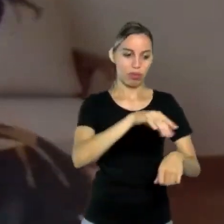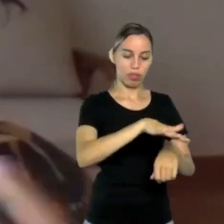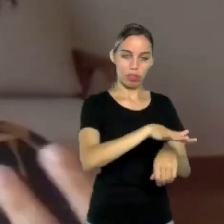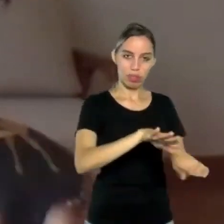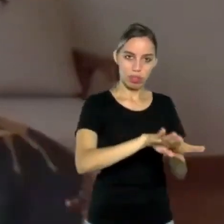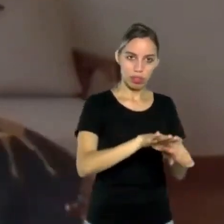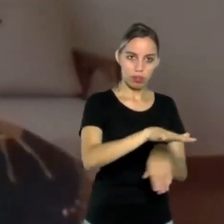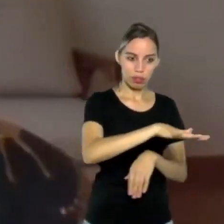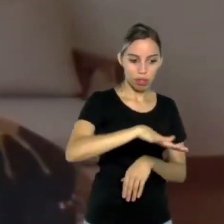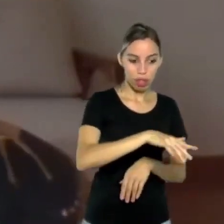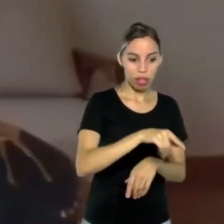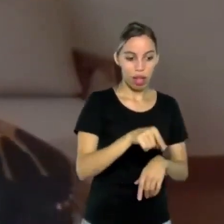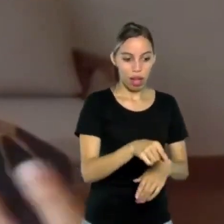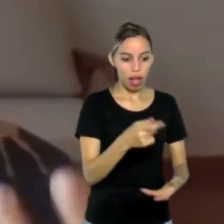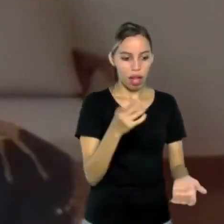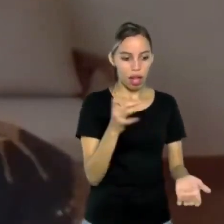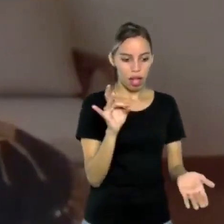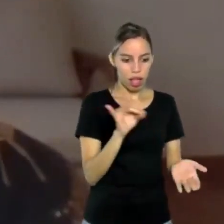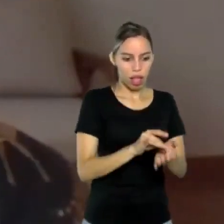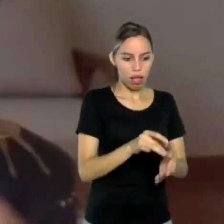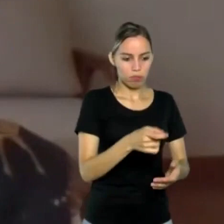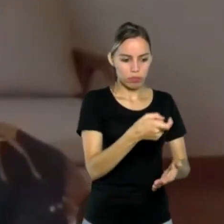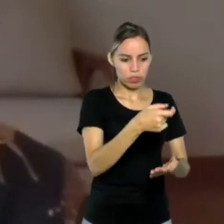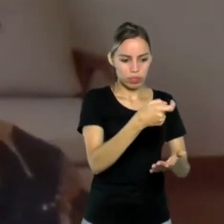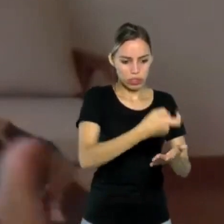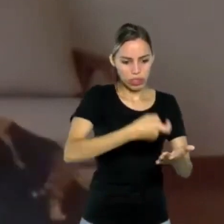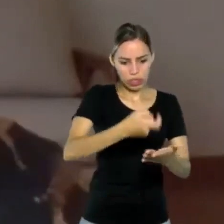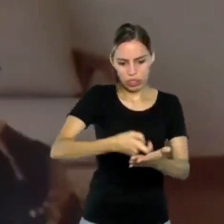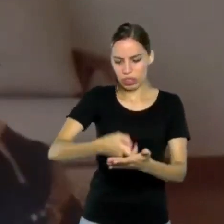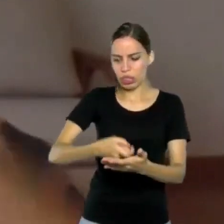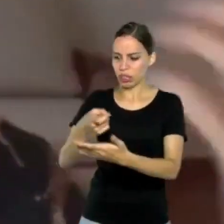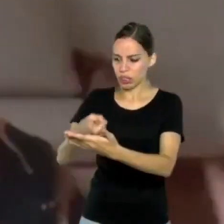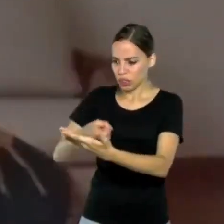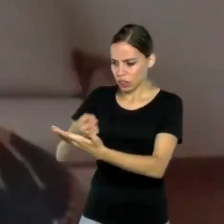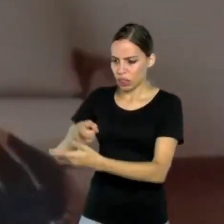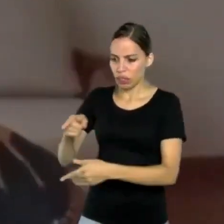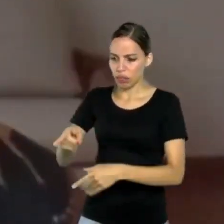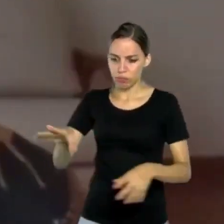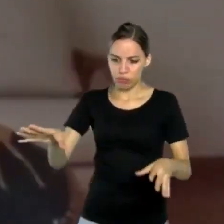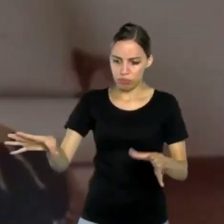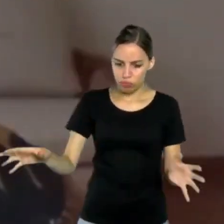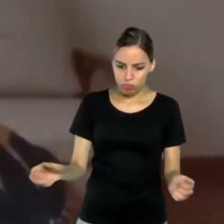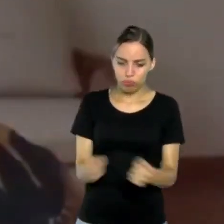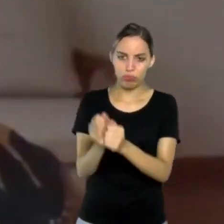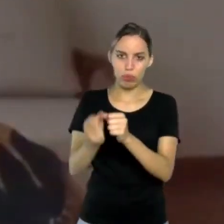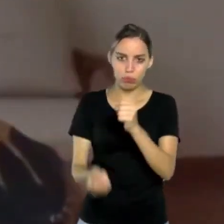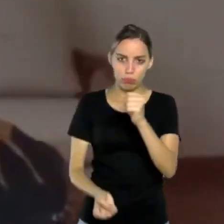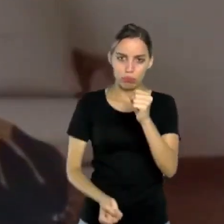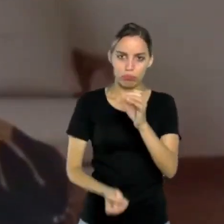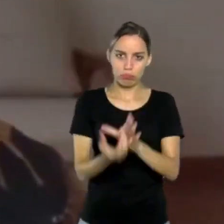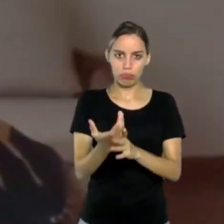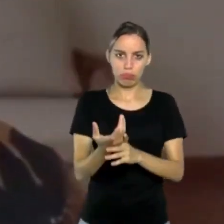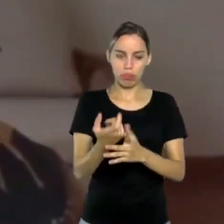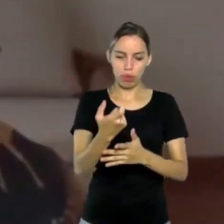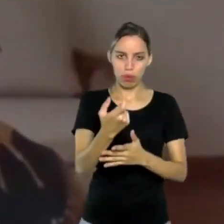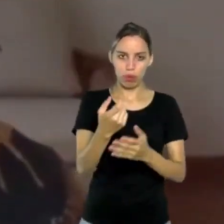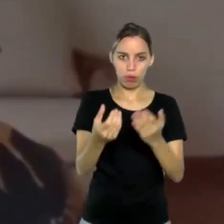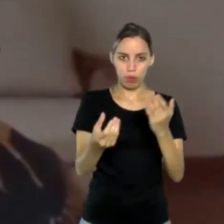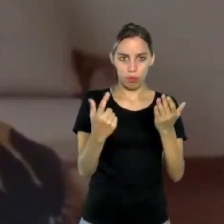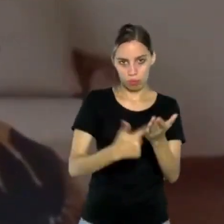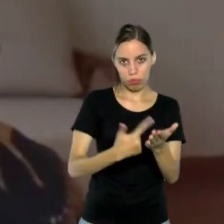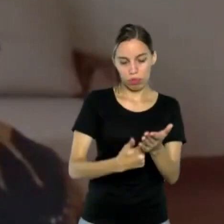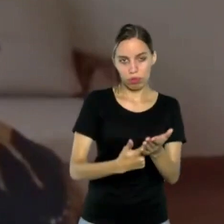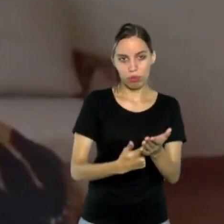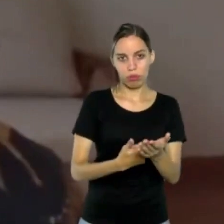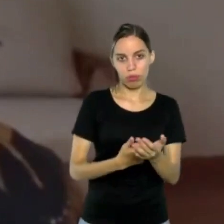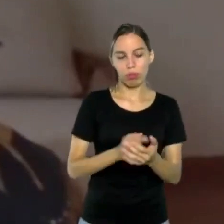escritos virar, de fato, um livro, virar poema, virar livro, fazer sentido como objeto, né? Então, foi um